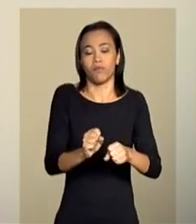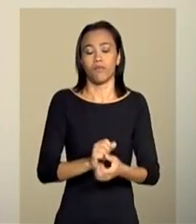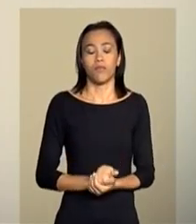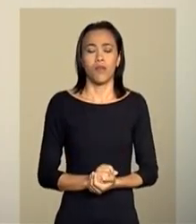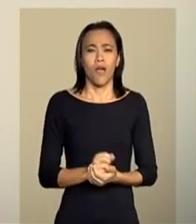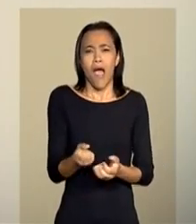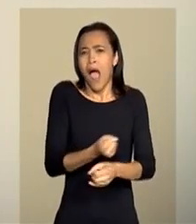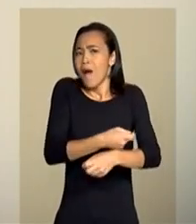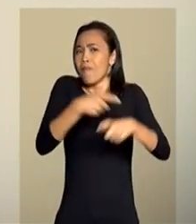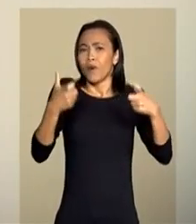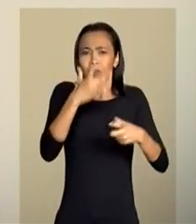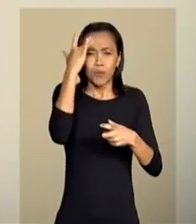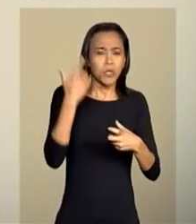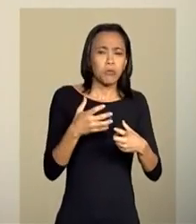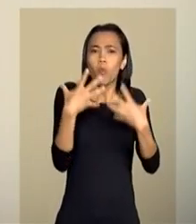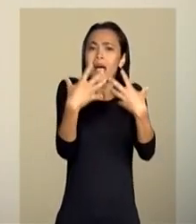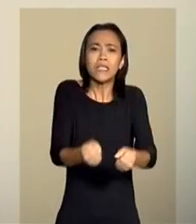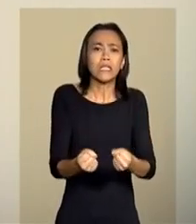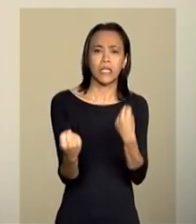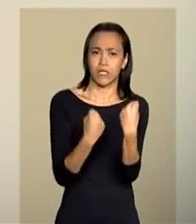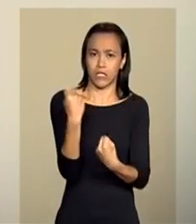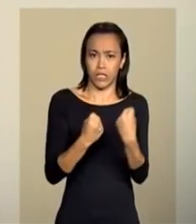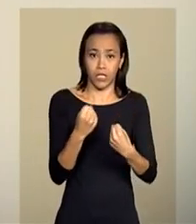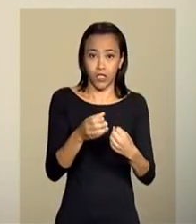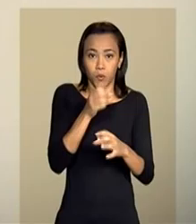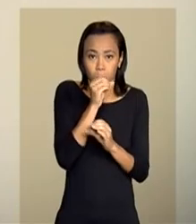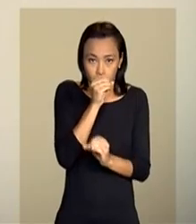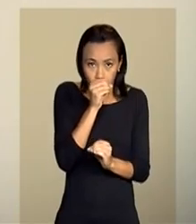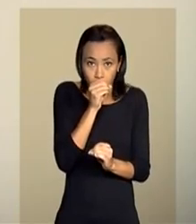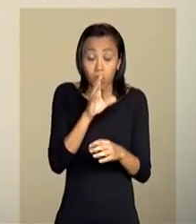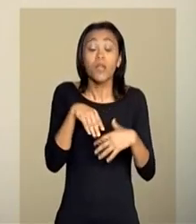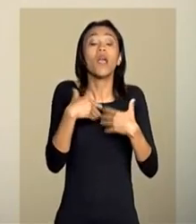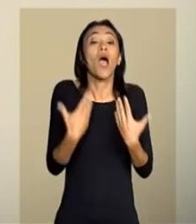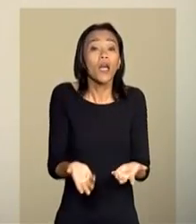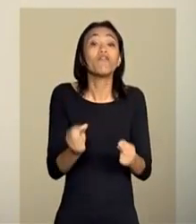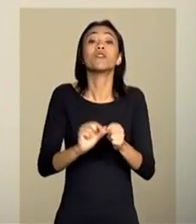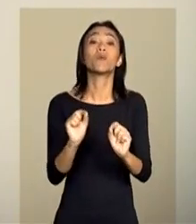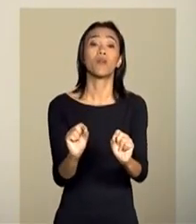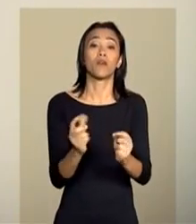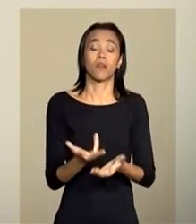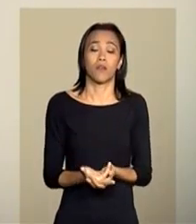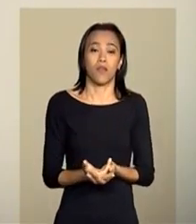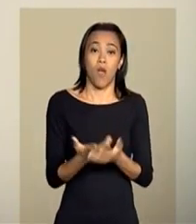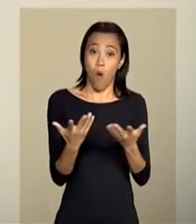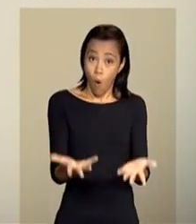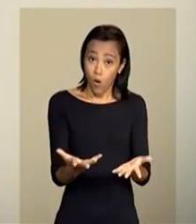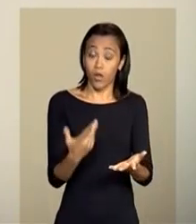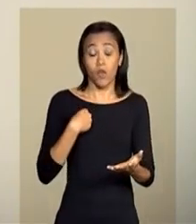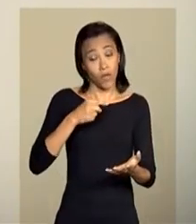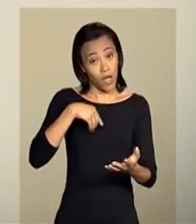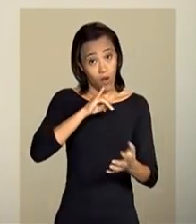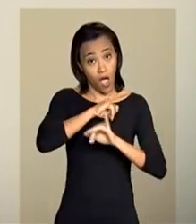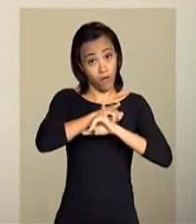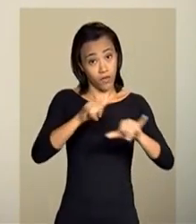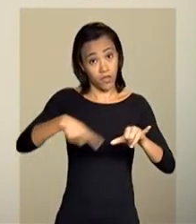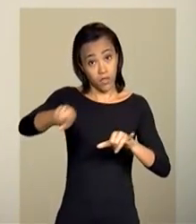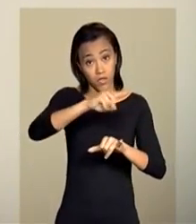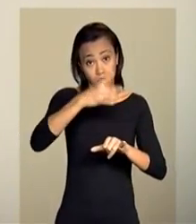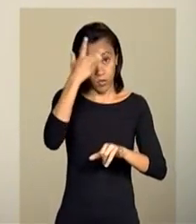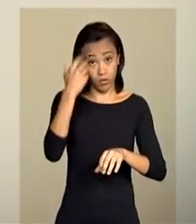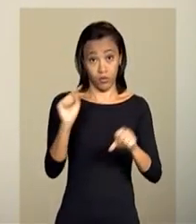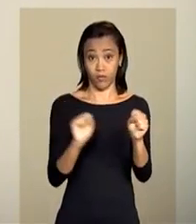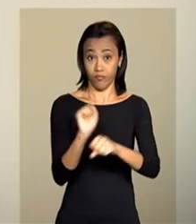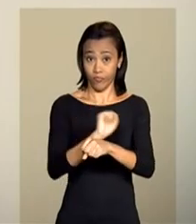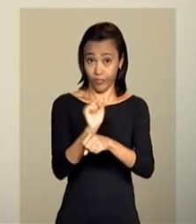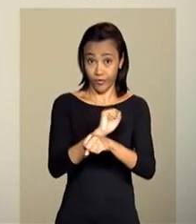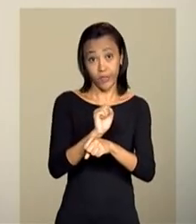motoristas não aceitam fazer o teste do bafômetro presidenta E aí como é que fica olha Luciano Eu quero alertar aos motoristas